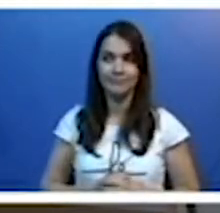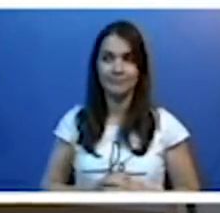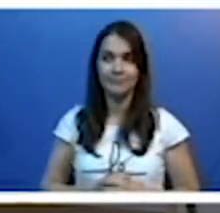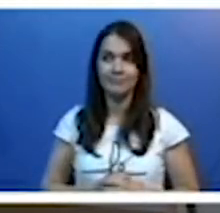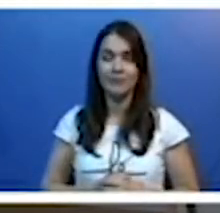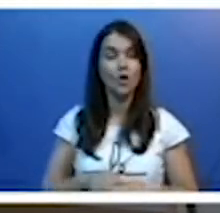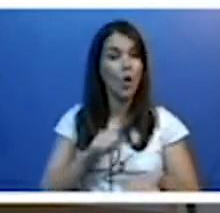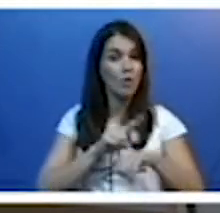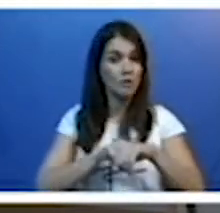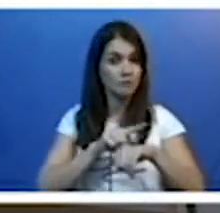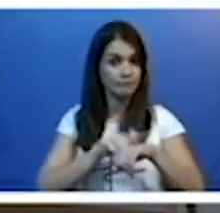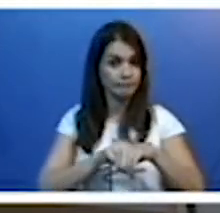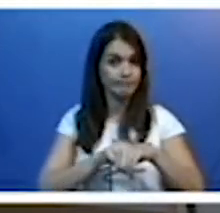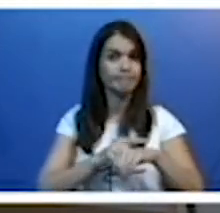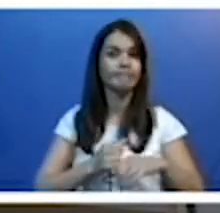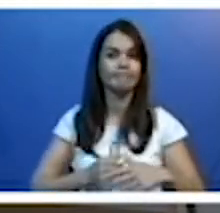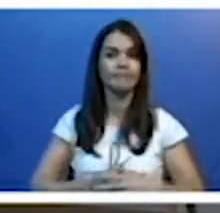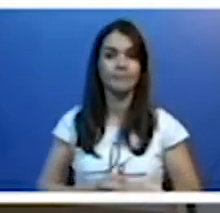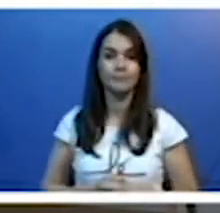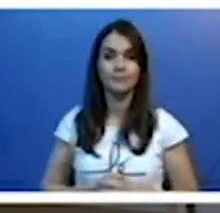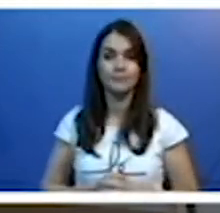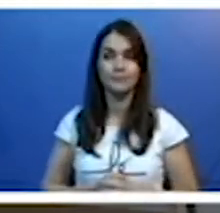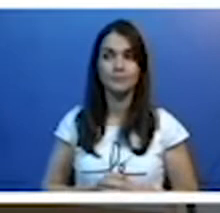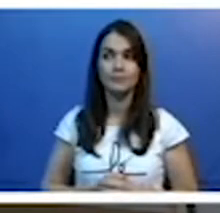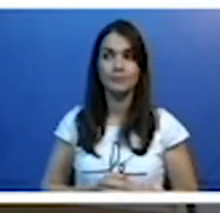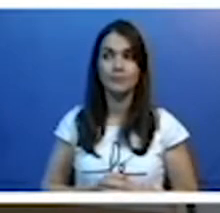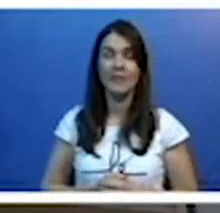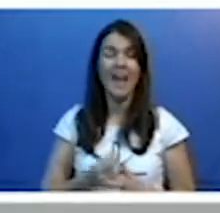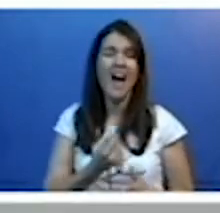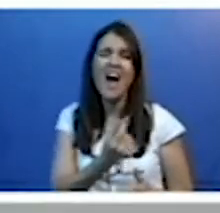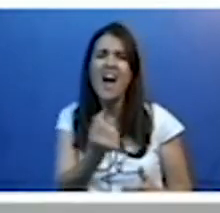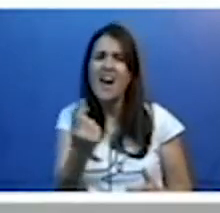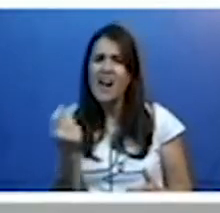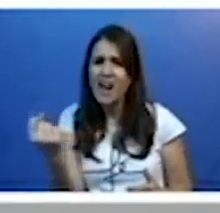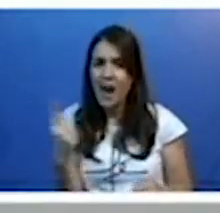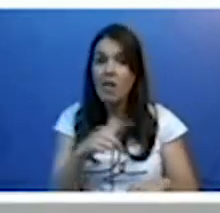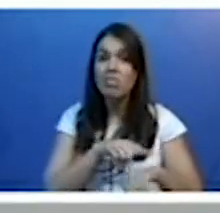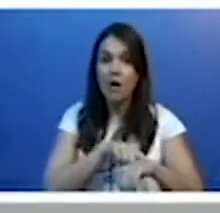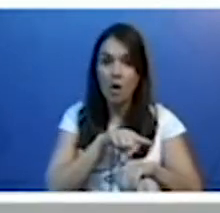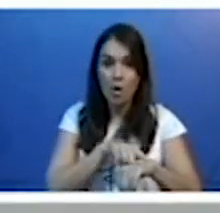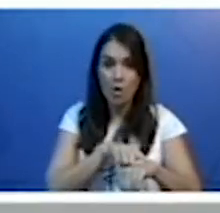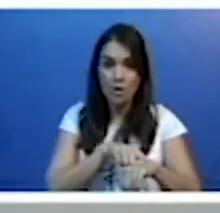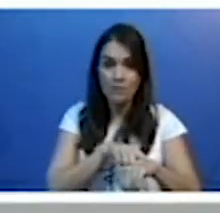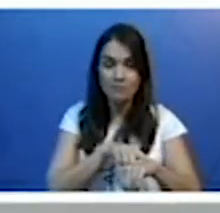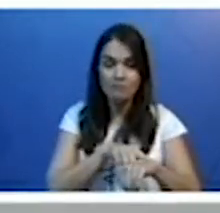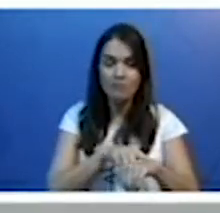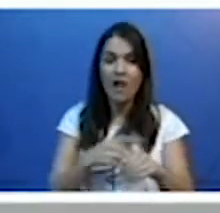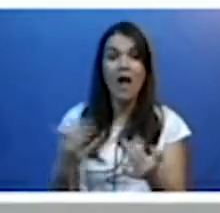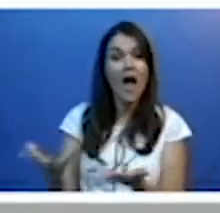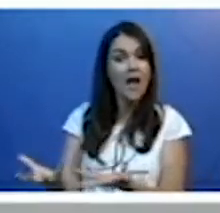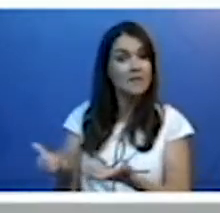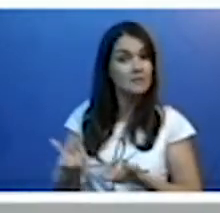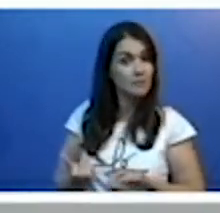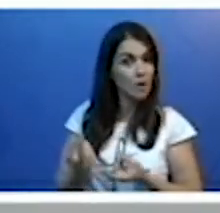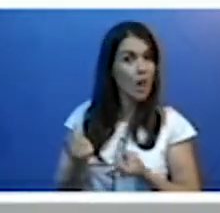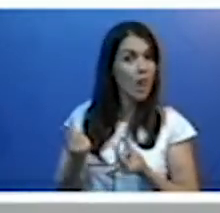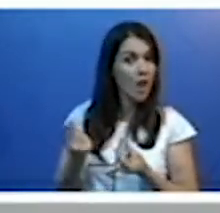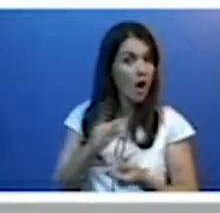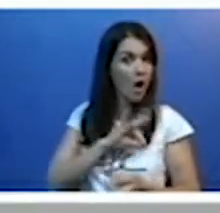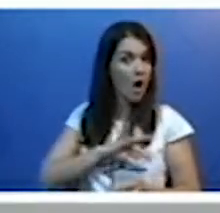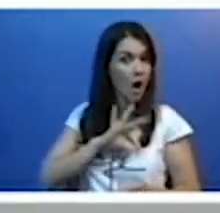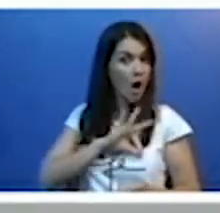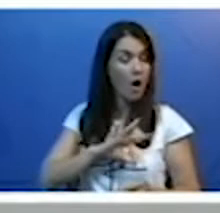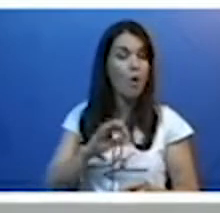ok? Então, cada hora que ela trabalha, ela vai receber